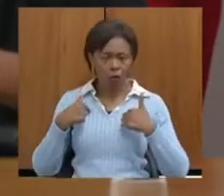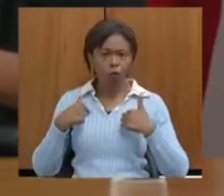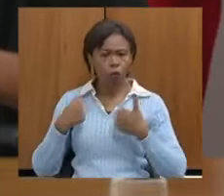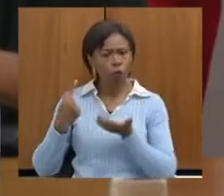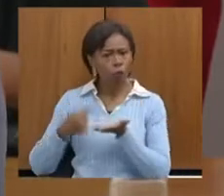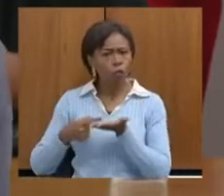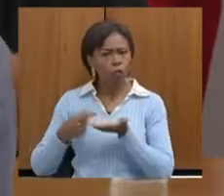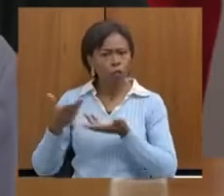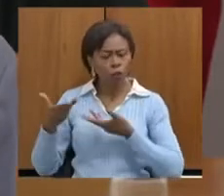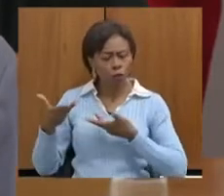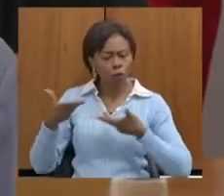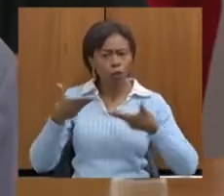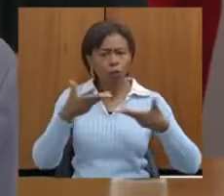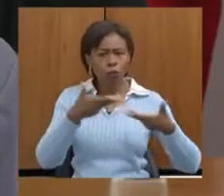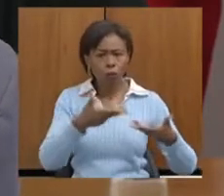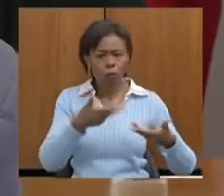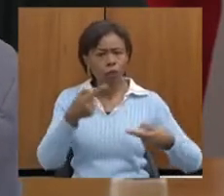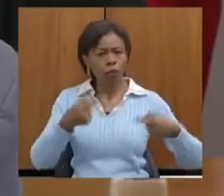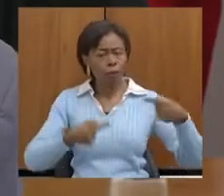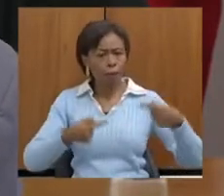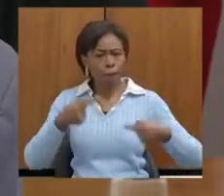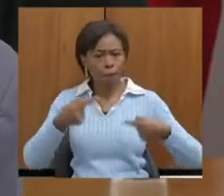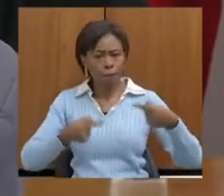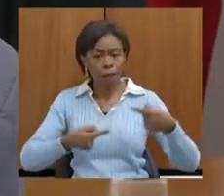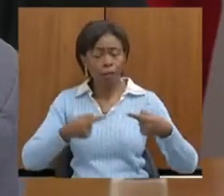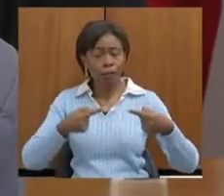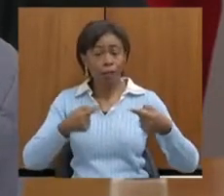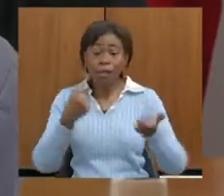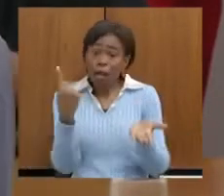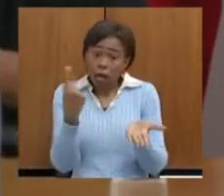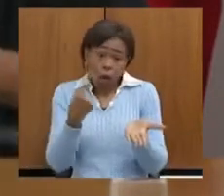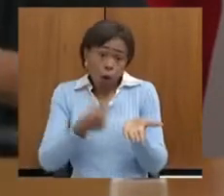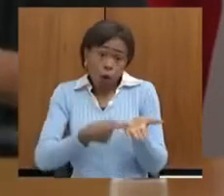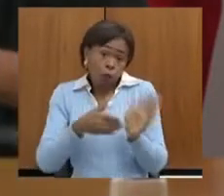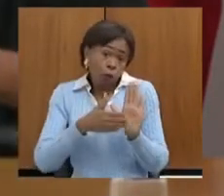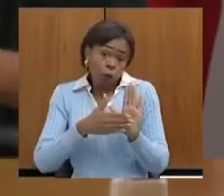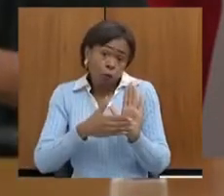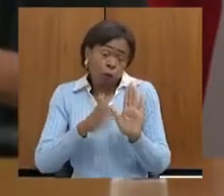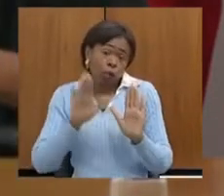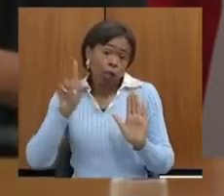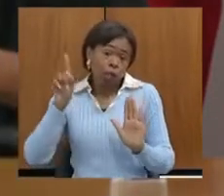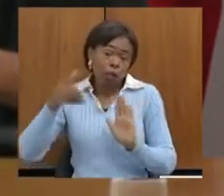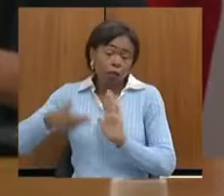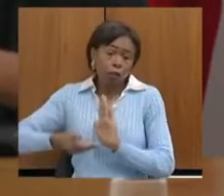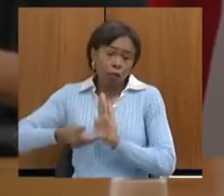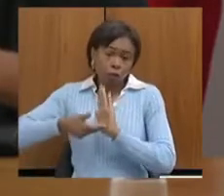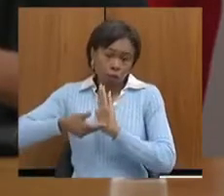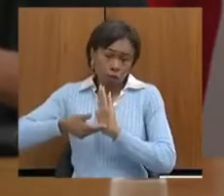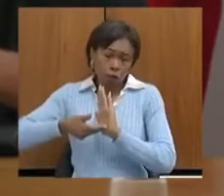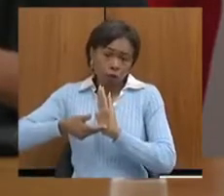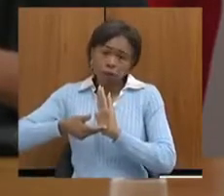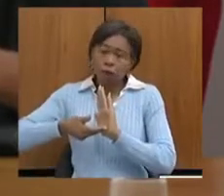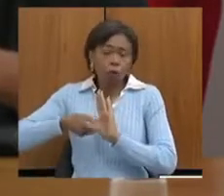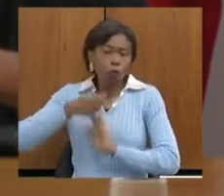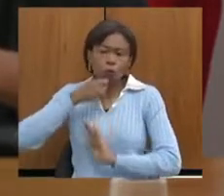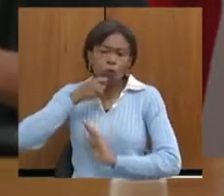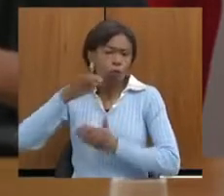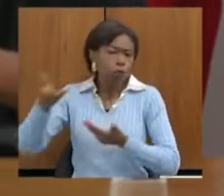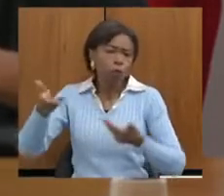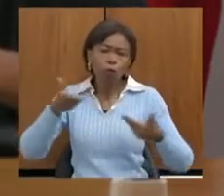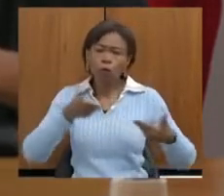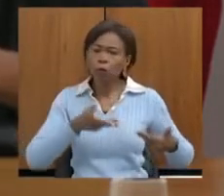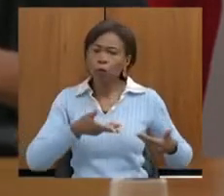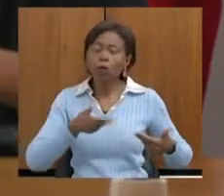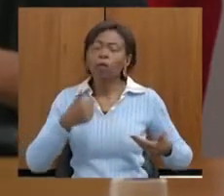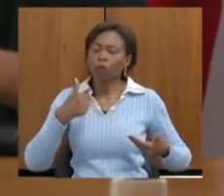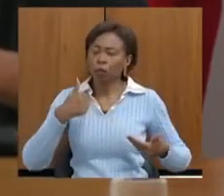esta reunião que deveria debater essa possibilidade de acordo e simplesmente a câmara federal através da comissão externa não foi convidado e